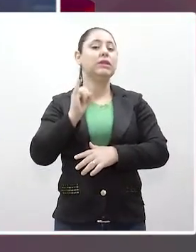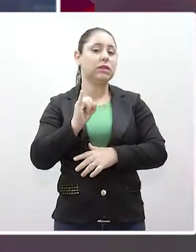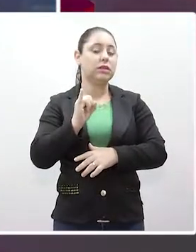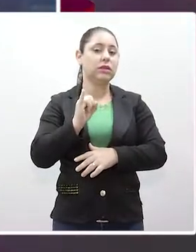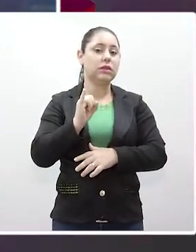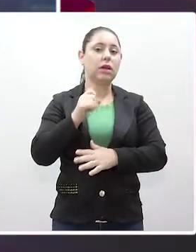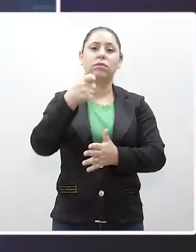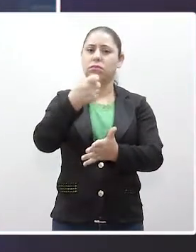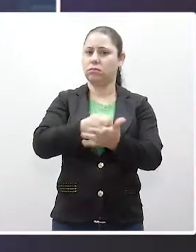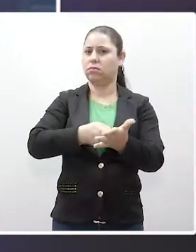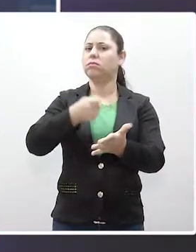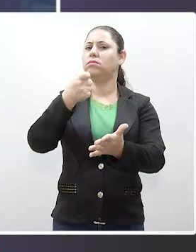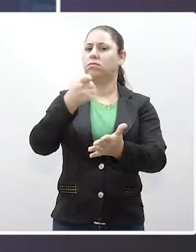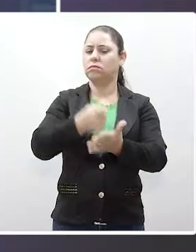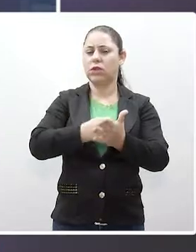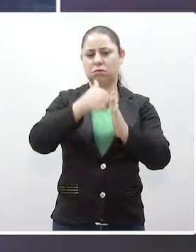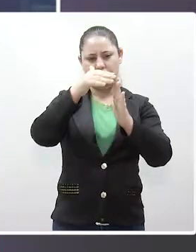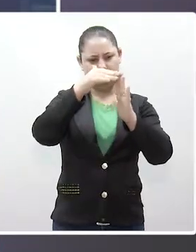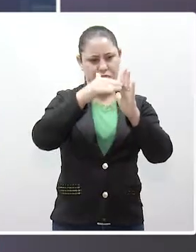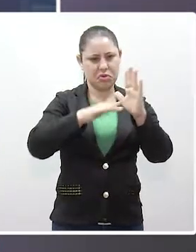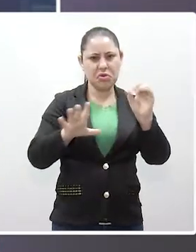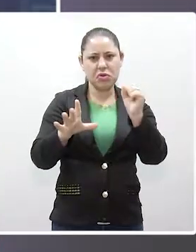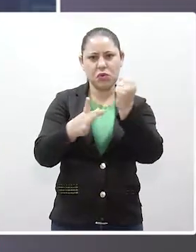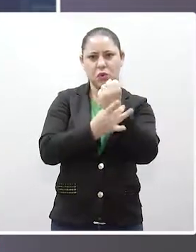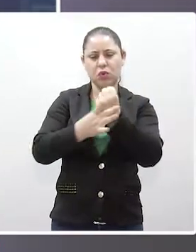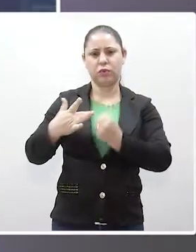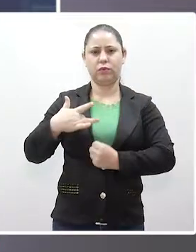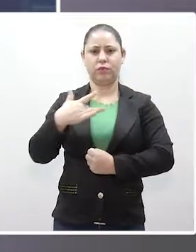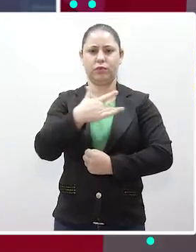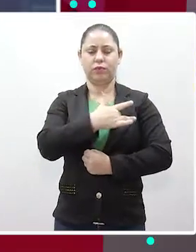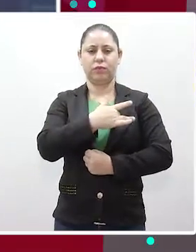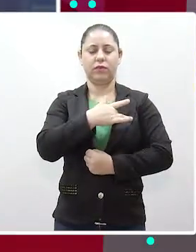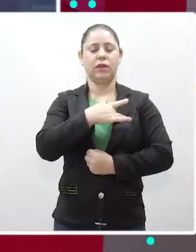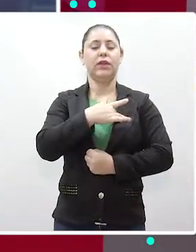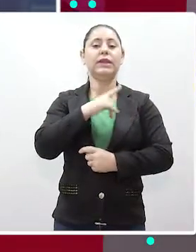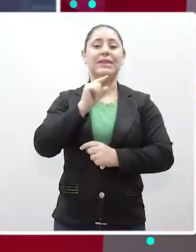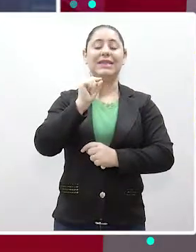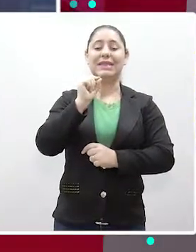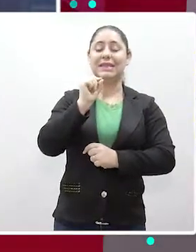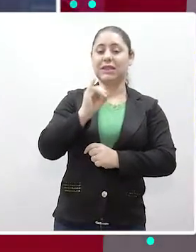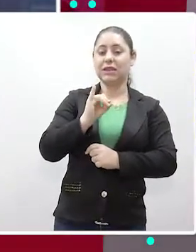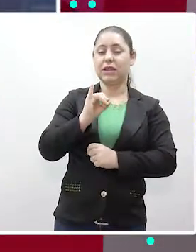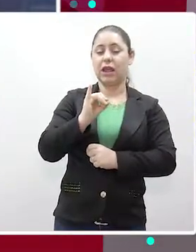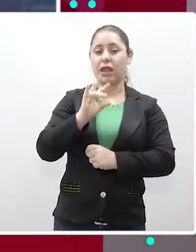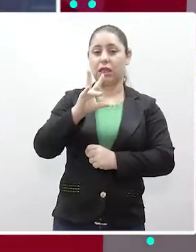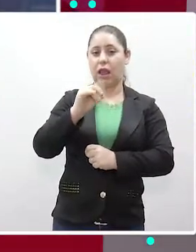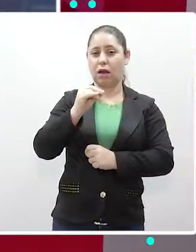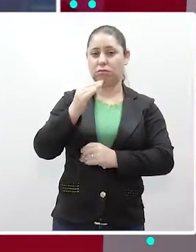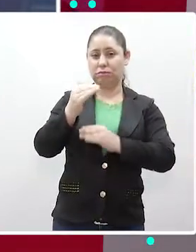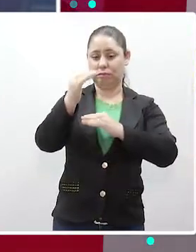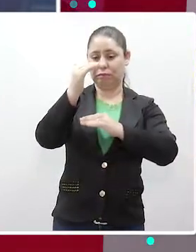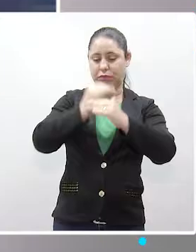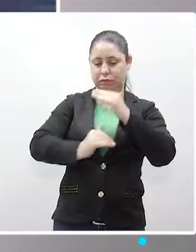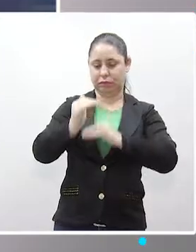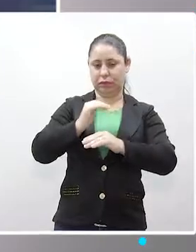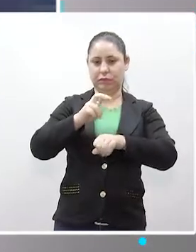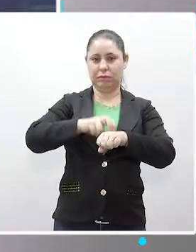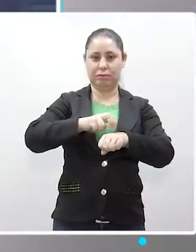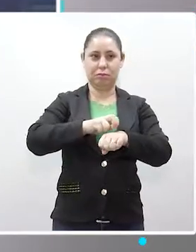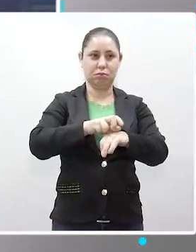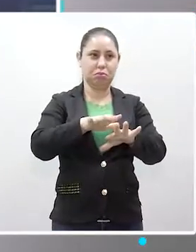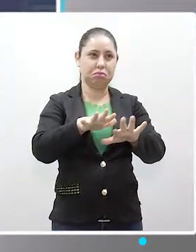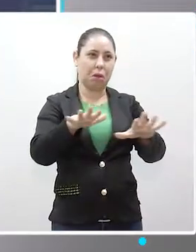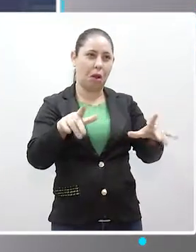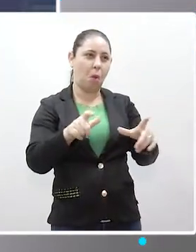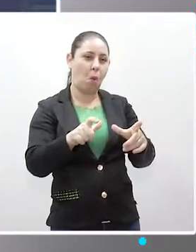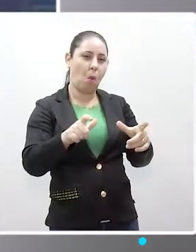ela fosse rigorosa nos protocolos de biossegurança. E caso contrário, ocorreria um recrudescimento da pandemia